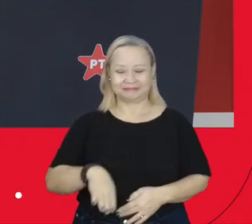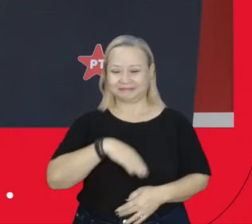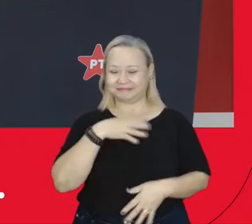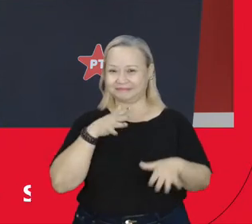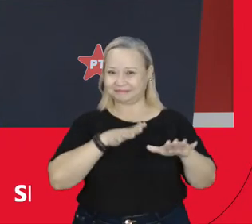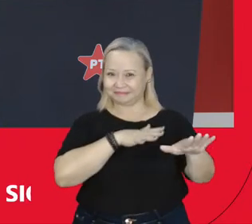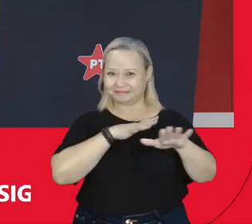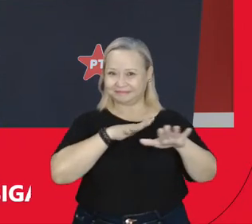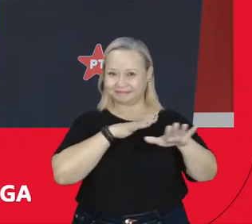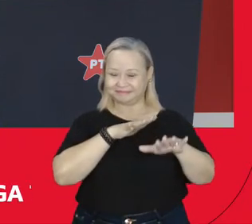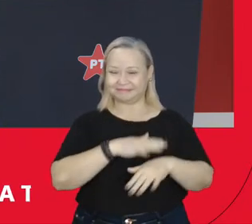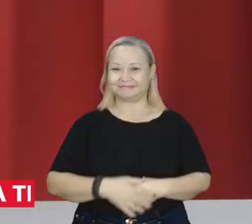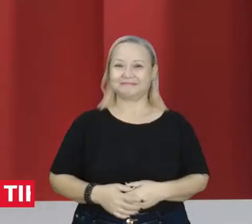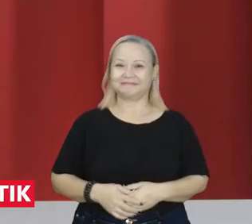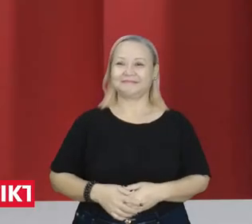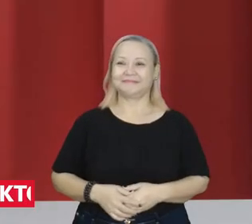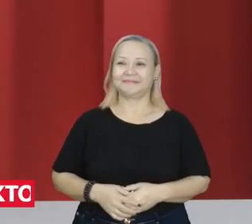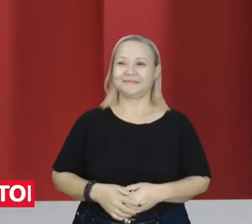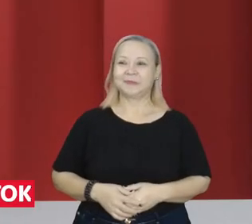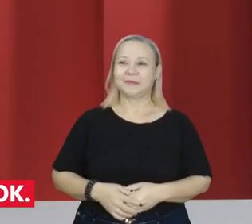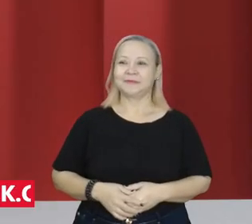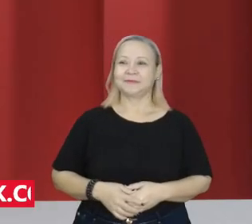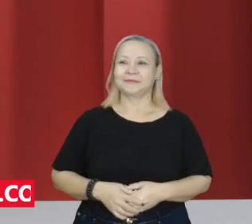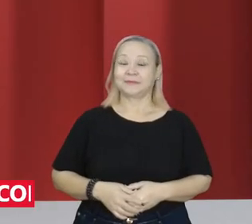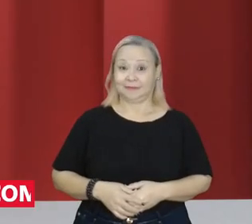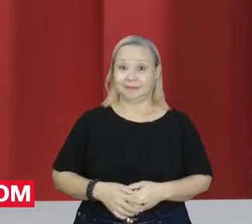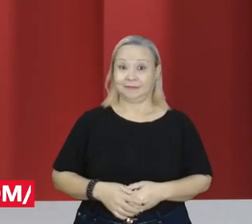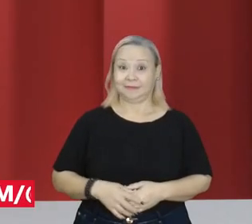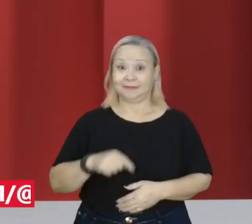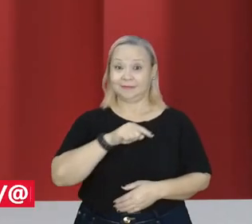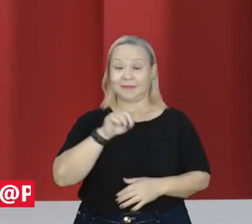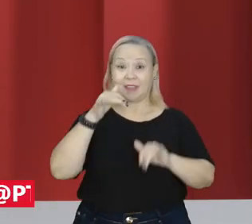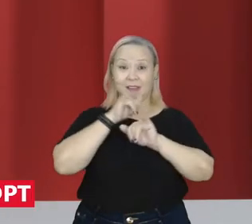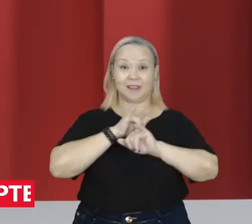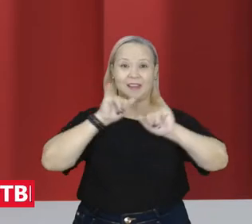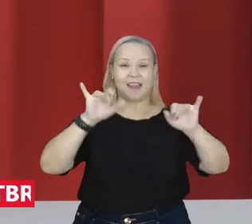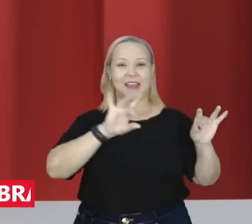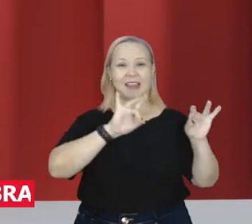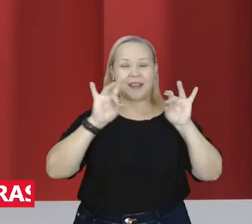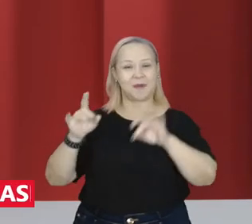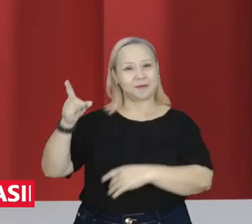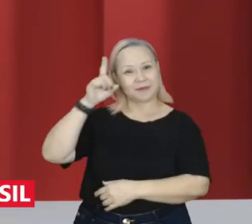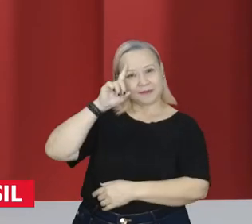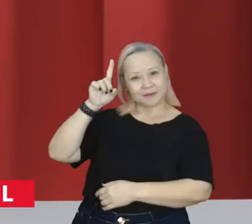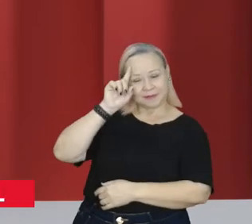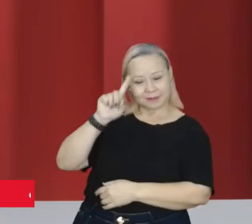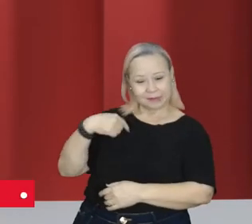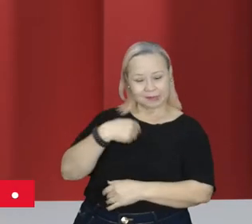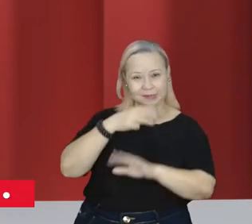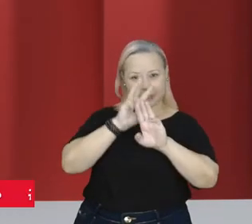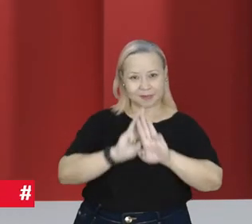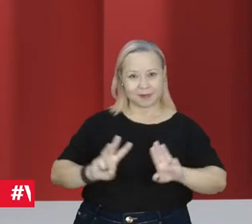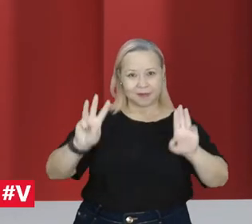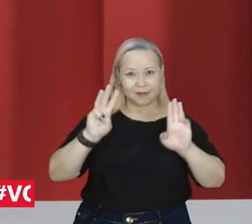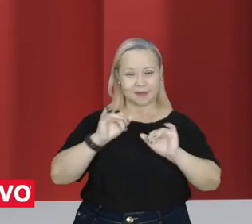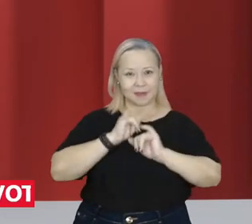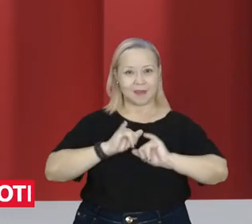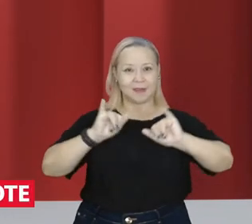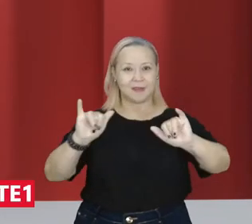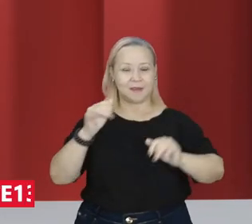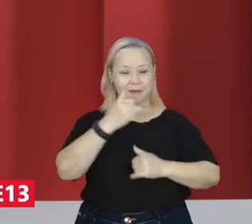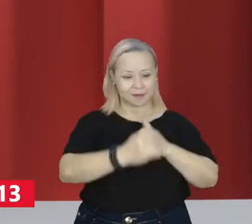Lula. Obrigada, Fernando. Esta e outras notícias você acompanha diariamente no nosso portal de notícias na